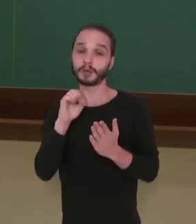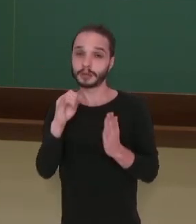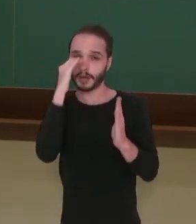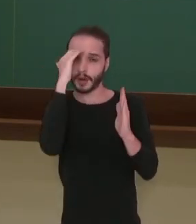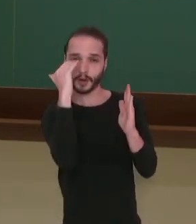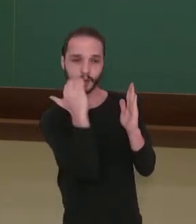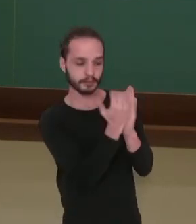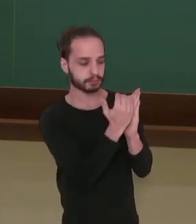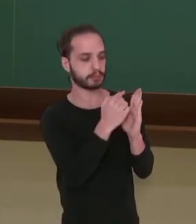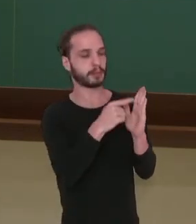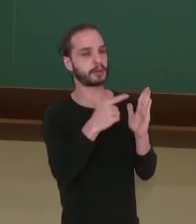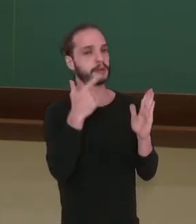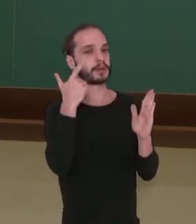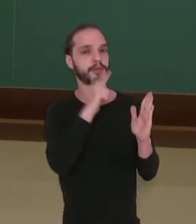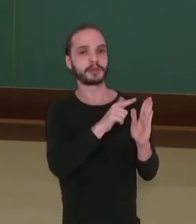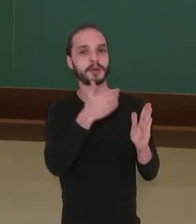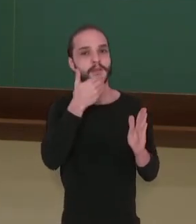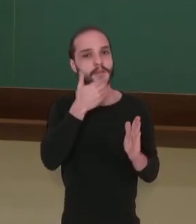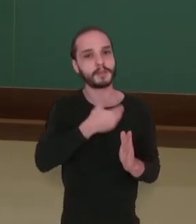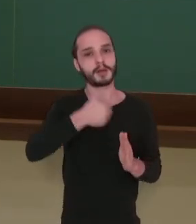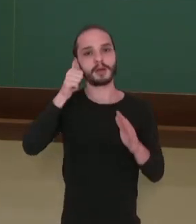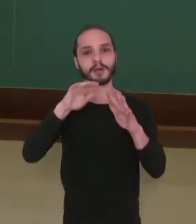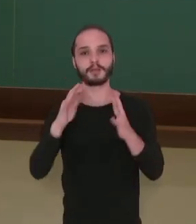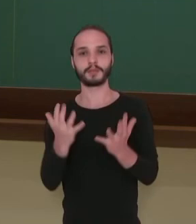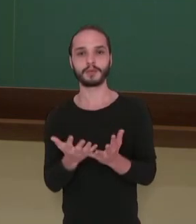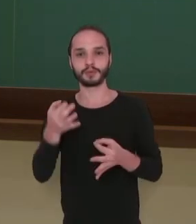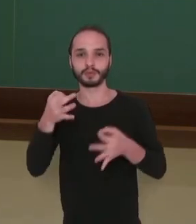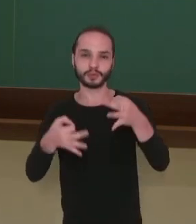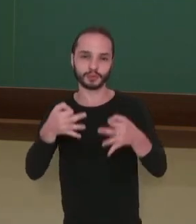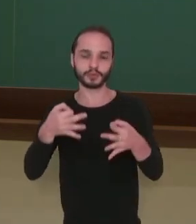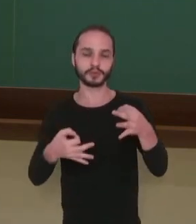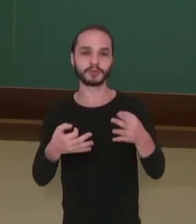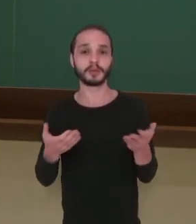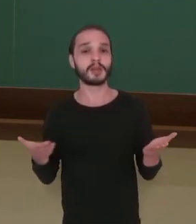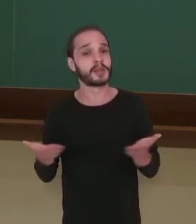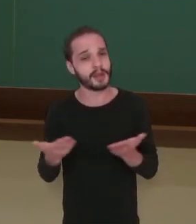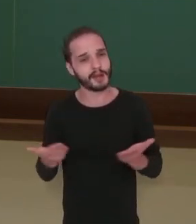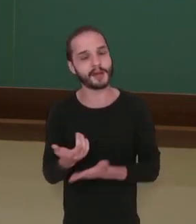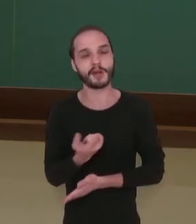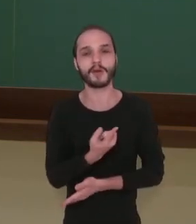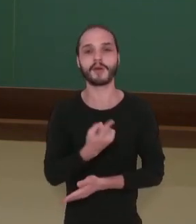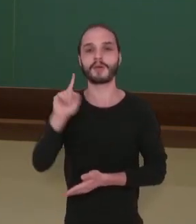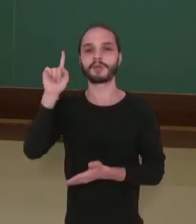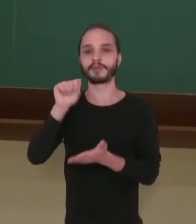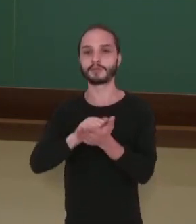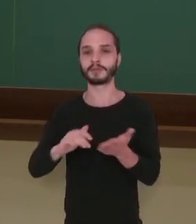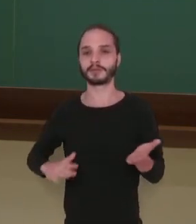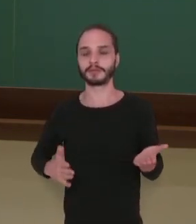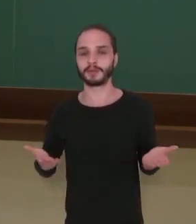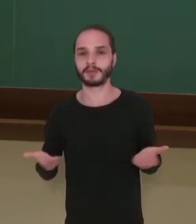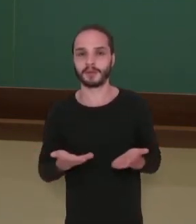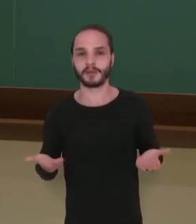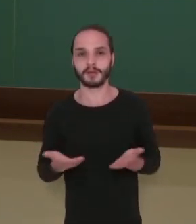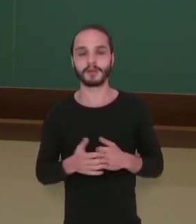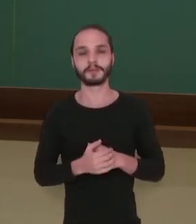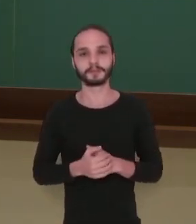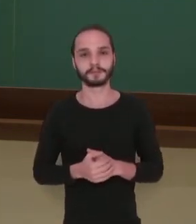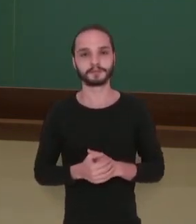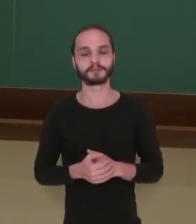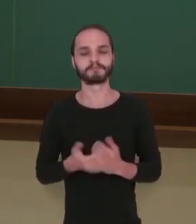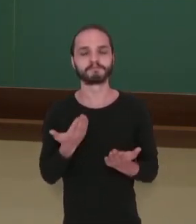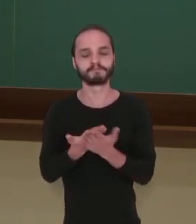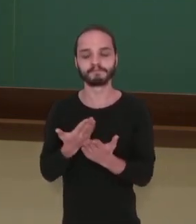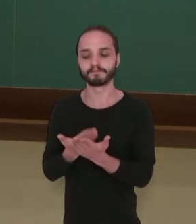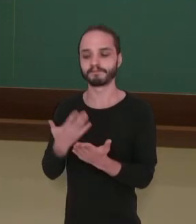mundo mais justo para todos. E o que nos leva à nossa última atividade da aula de hoje. De acordo com o nosso estudo, o